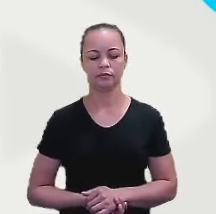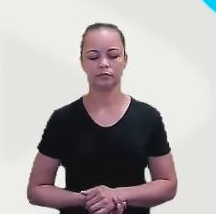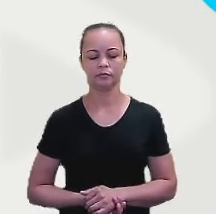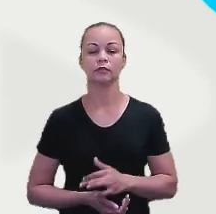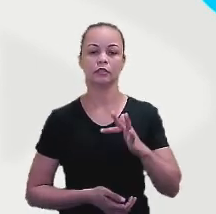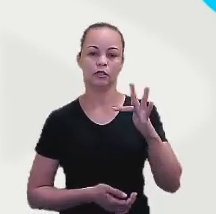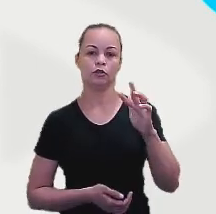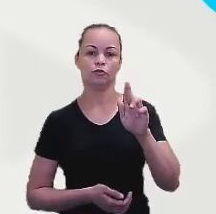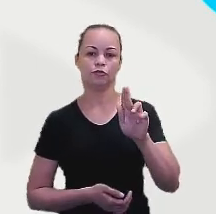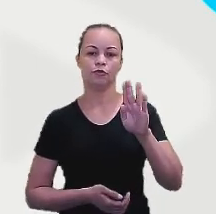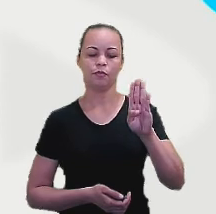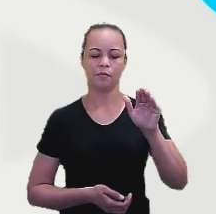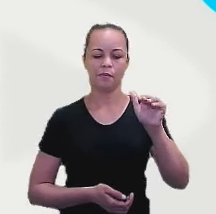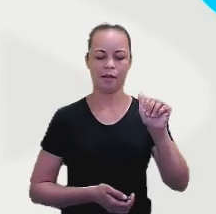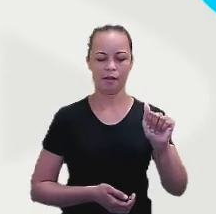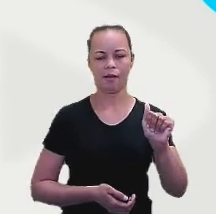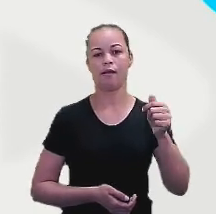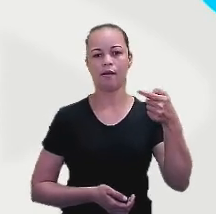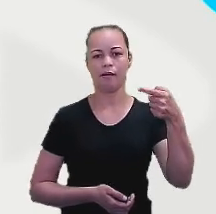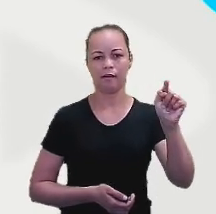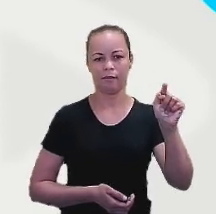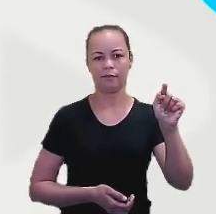É, fubá.